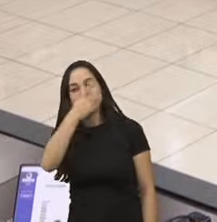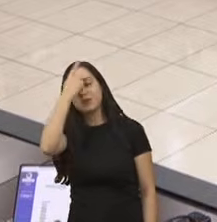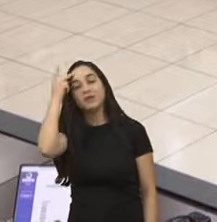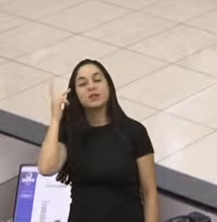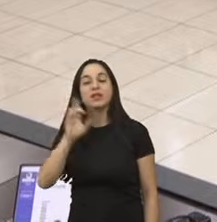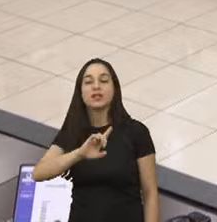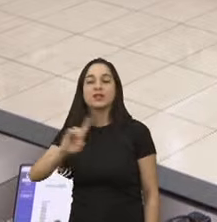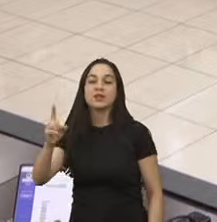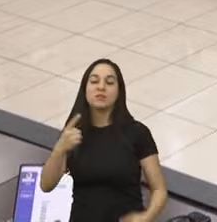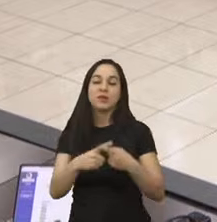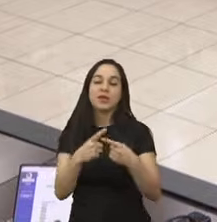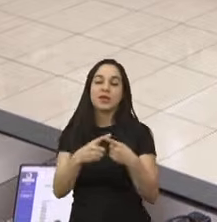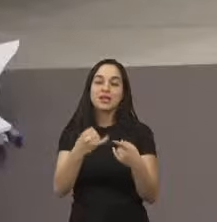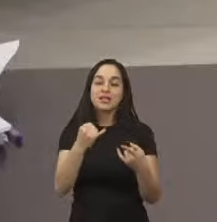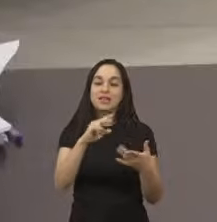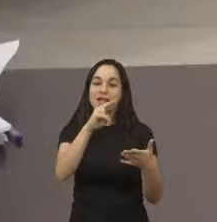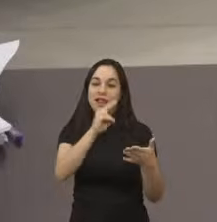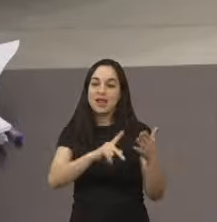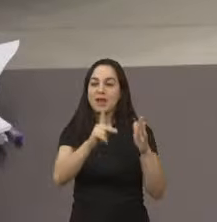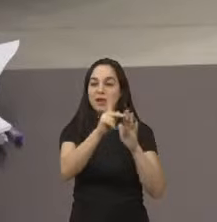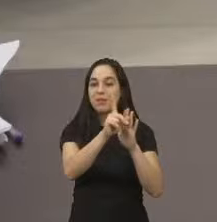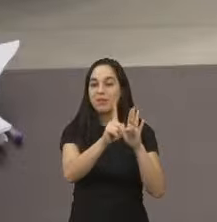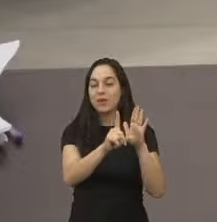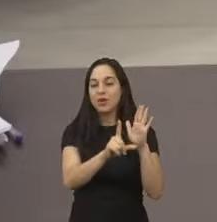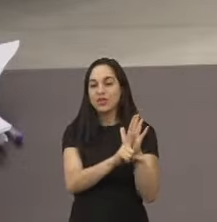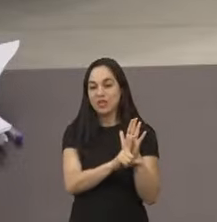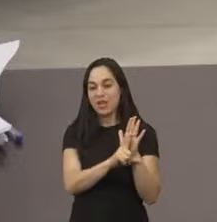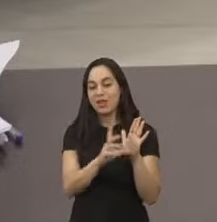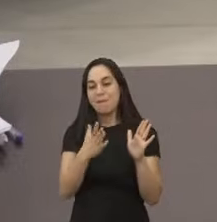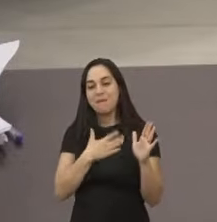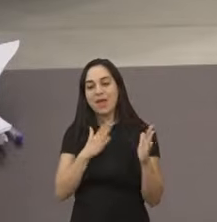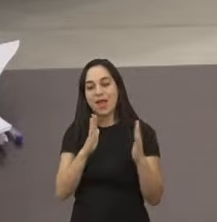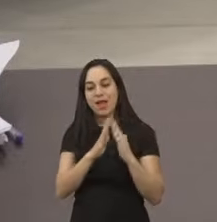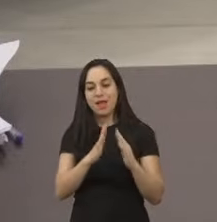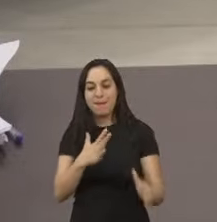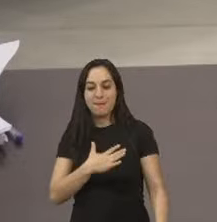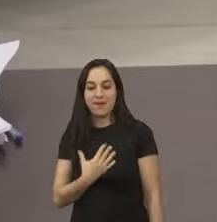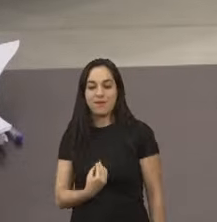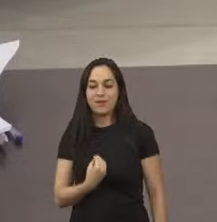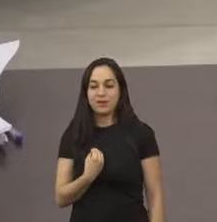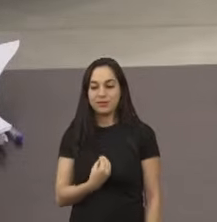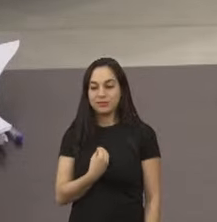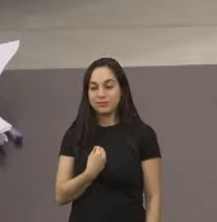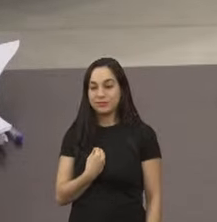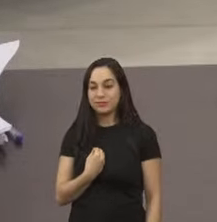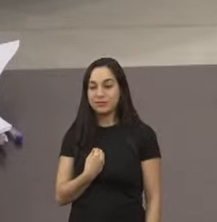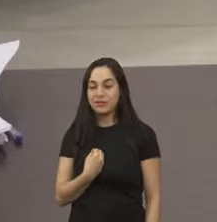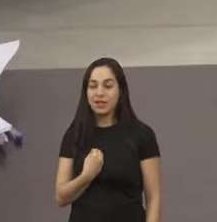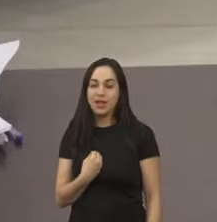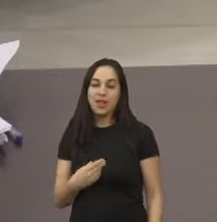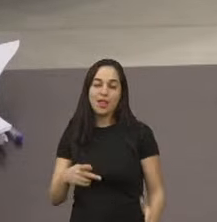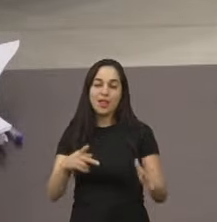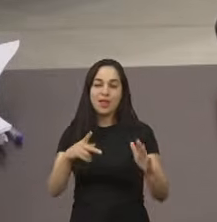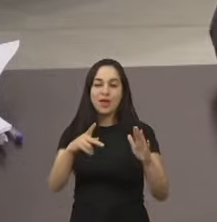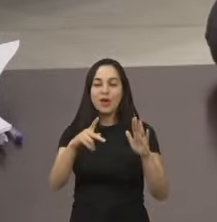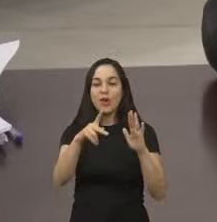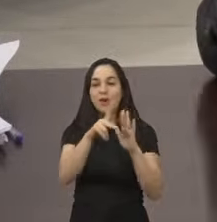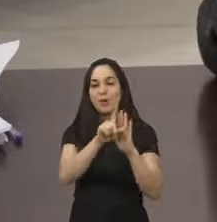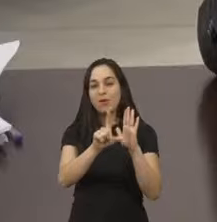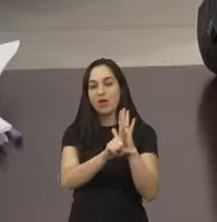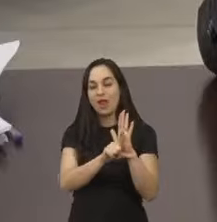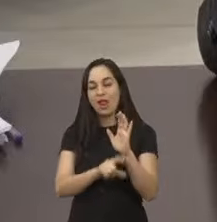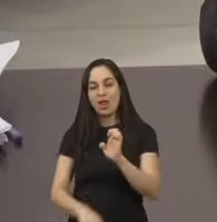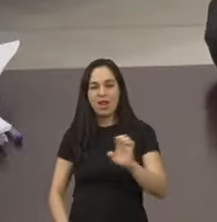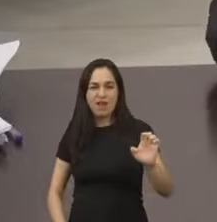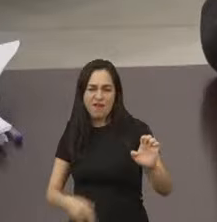porque se ler o projeto vai ver que é Minha Casa Minha Vida. E o projeto, então, é da esquerda. Olha, fala que é casa